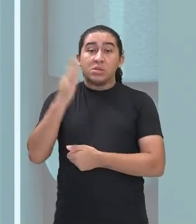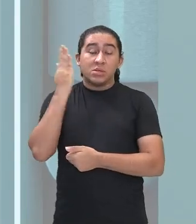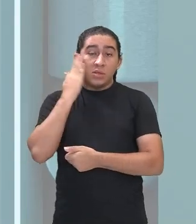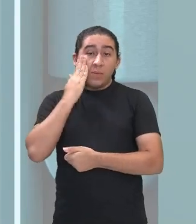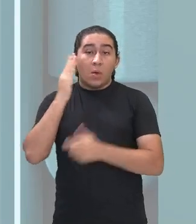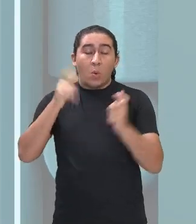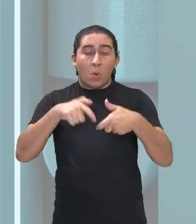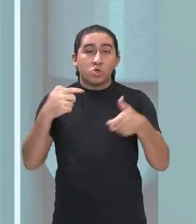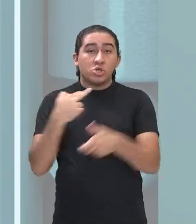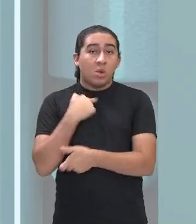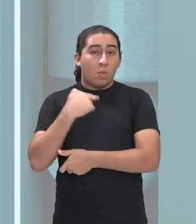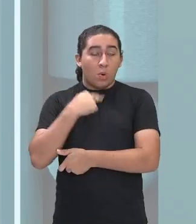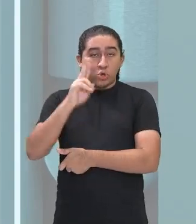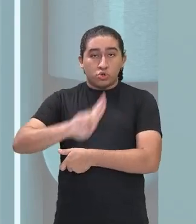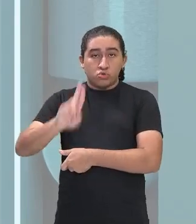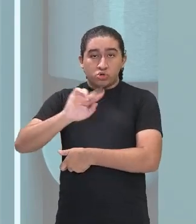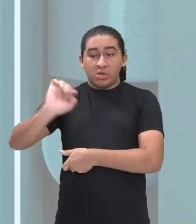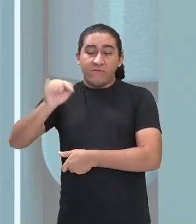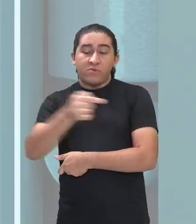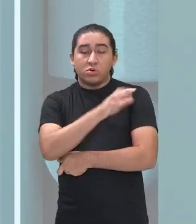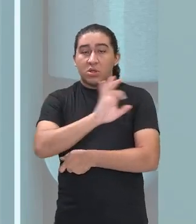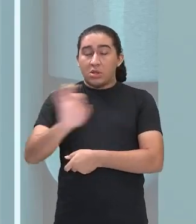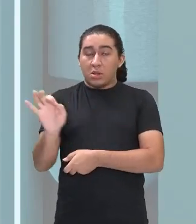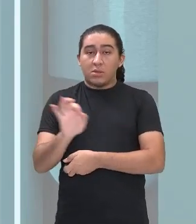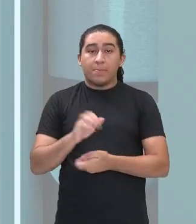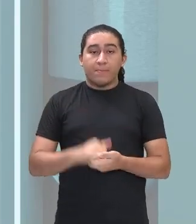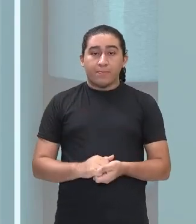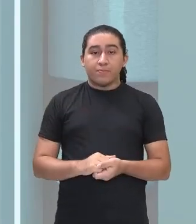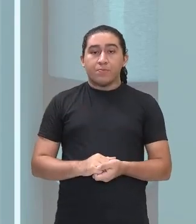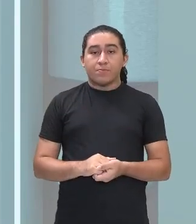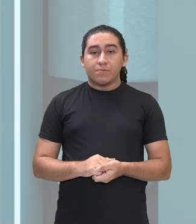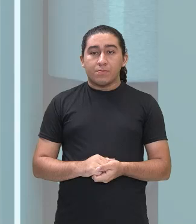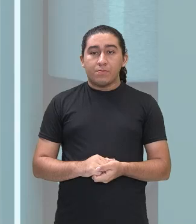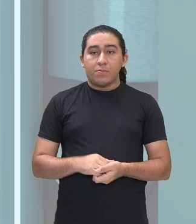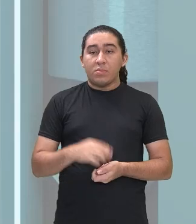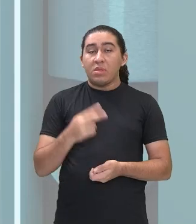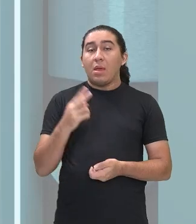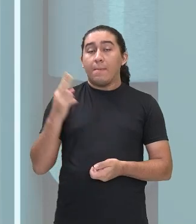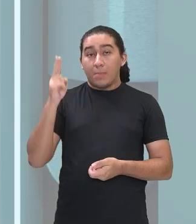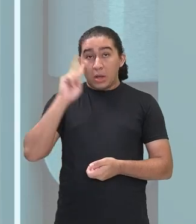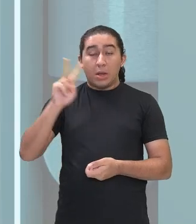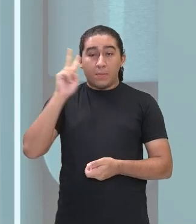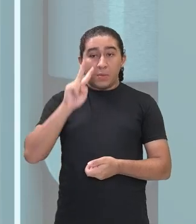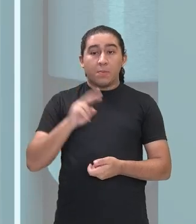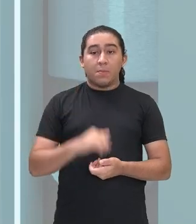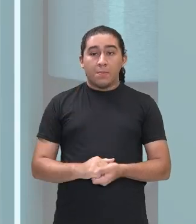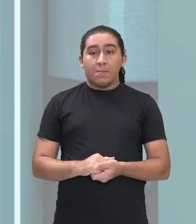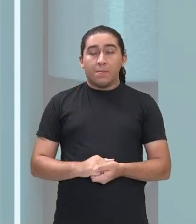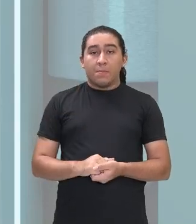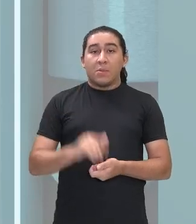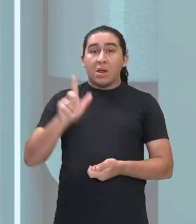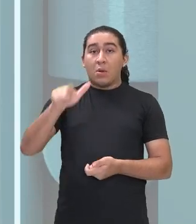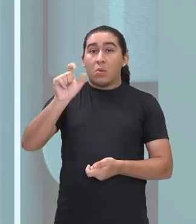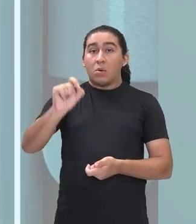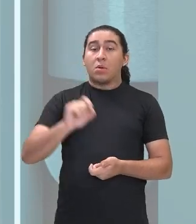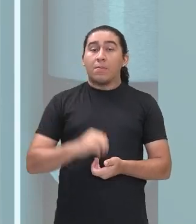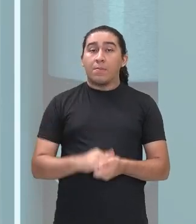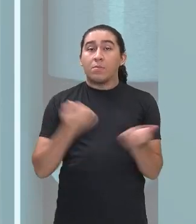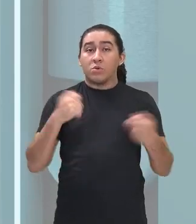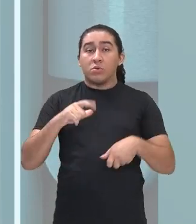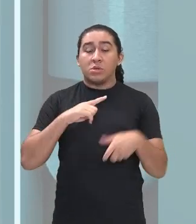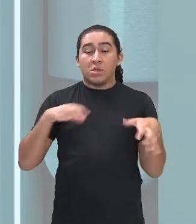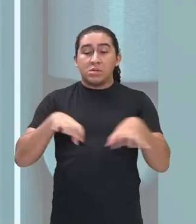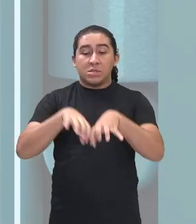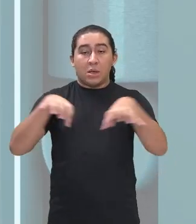onde não utilizar de forma alguma, tá? Não esqueça disso. Que é para